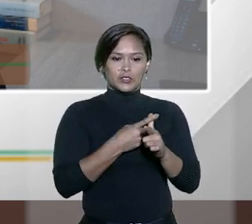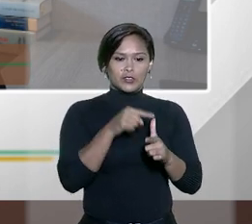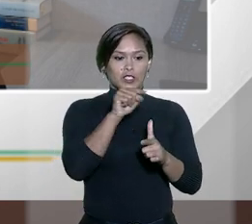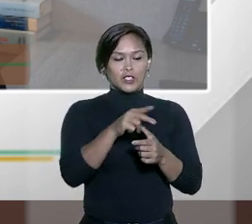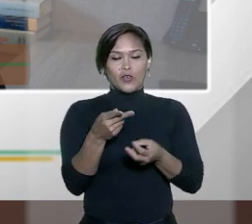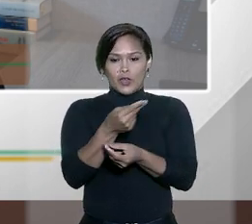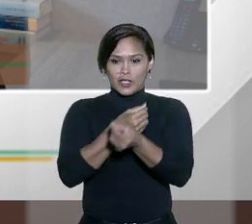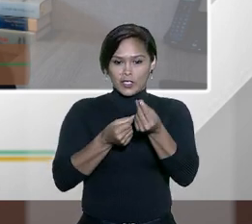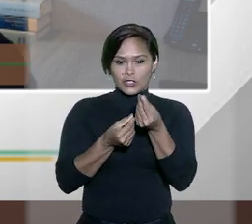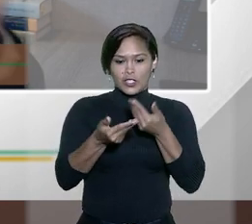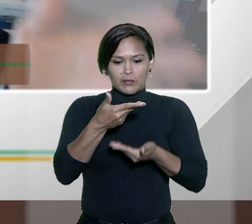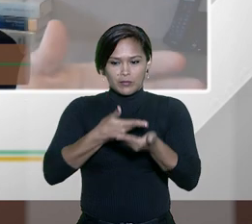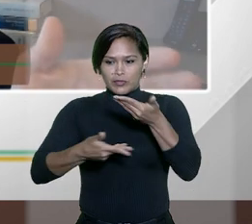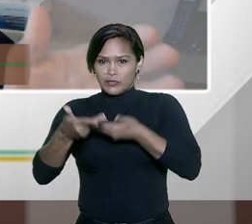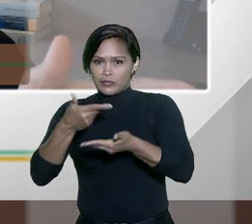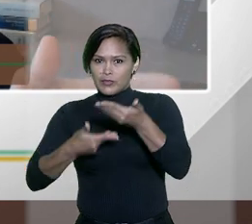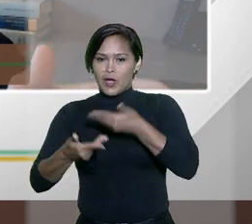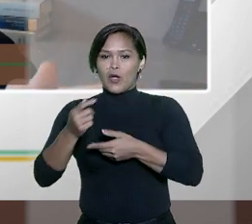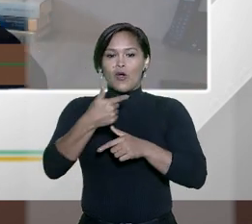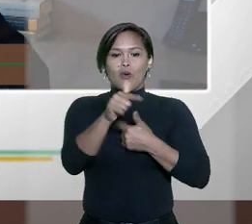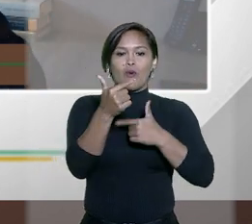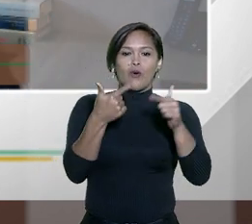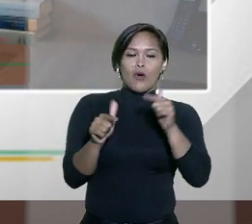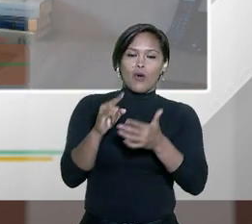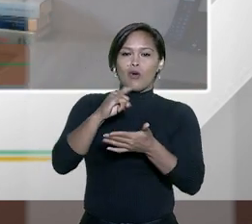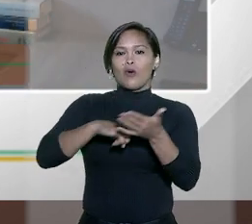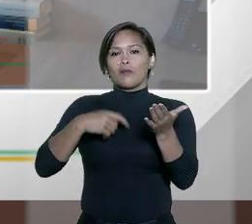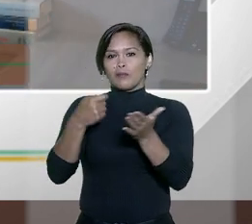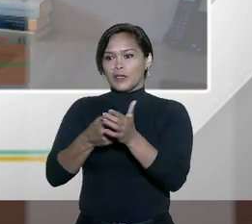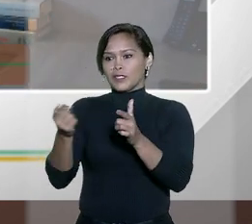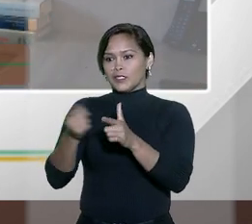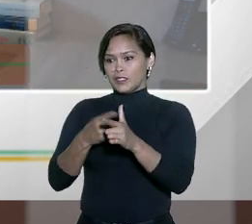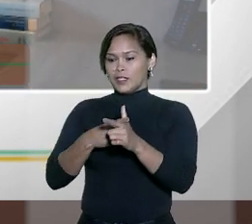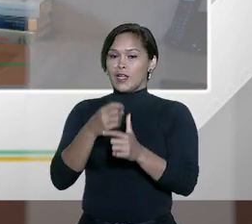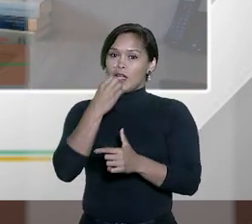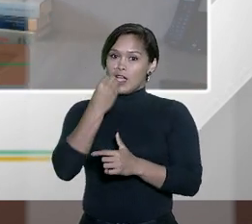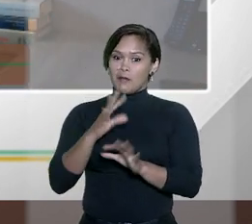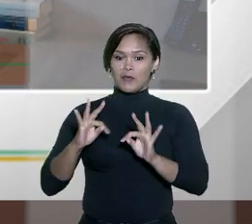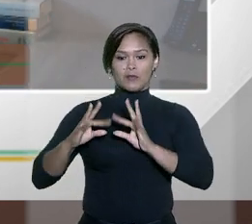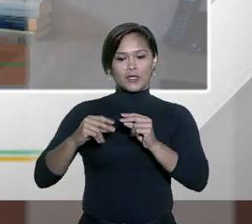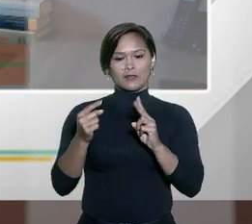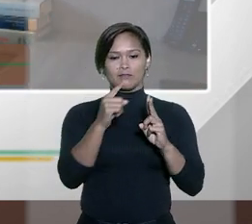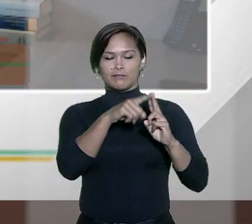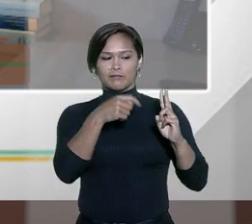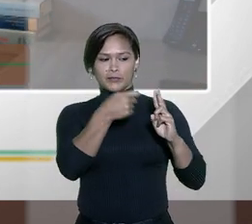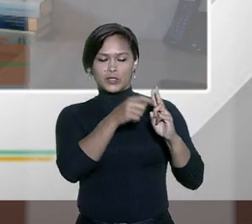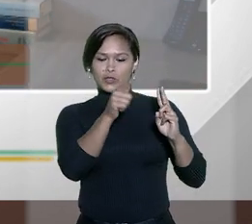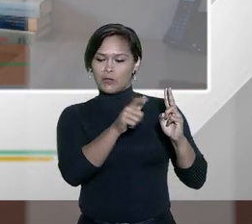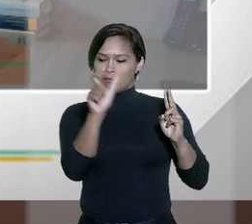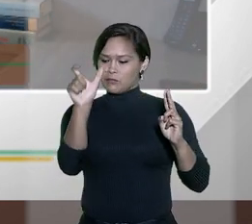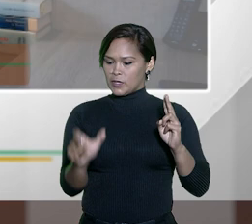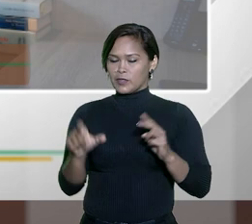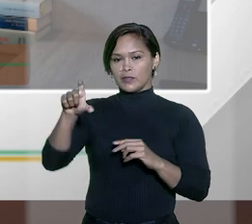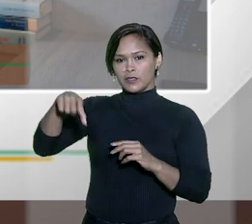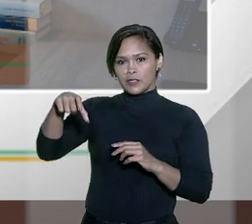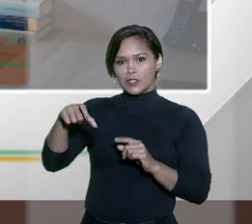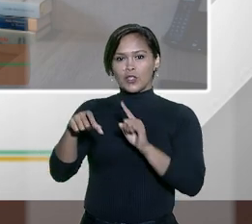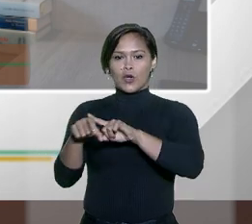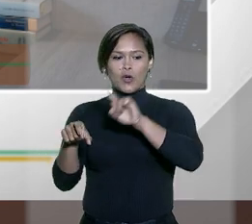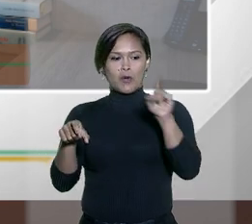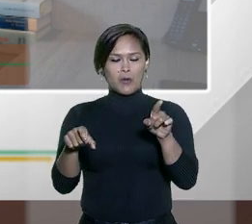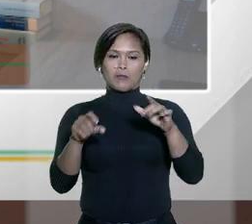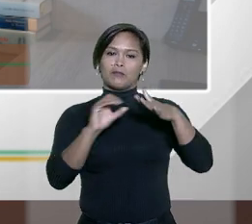então aquele dinheiro ela pode destinar para pagamento de outro precatório, né? Então, é bom para todos os lados, para o credor do precatório,